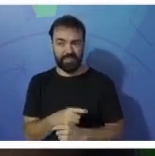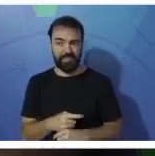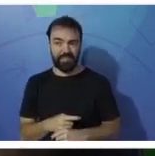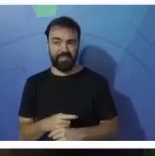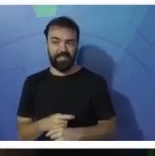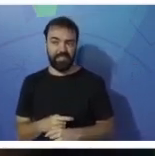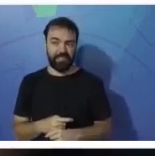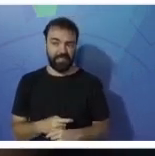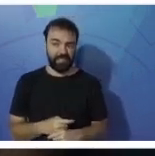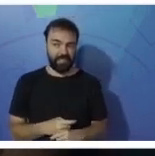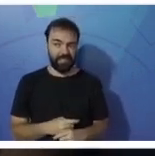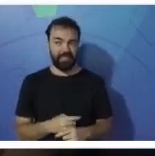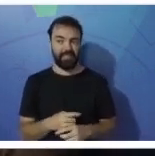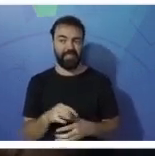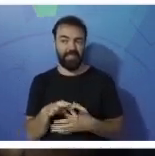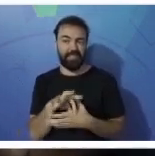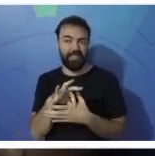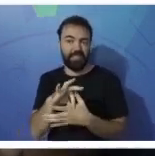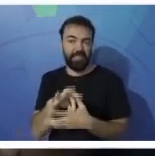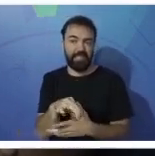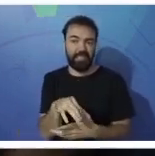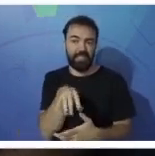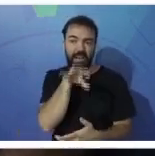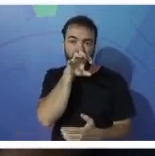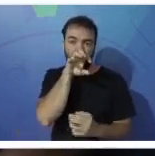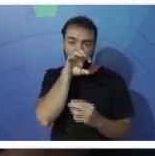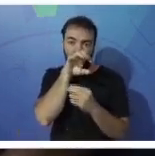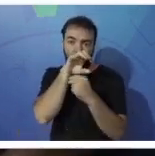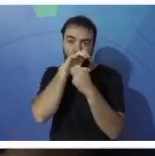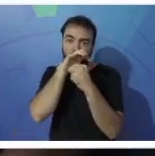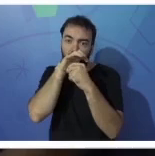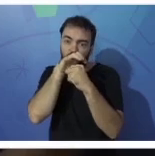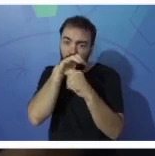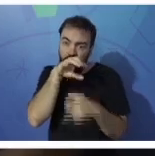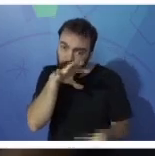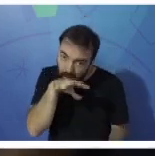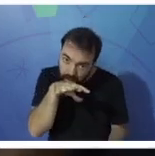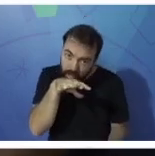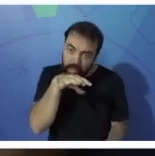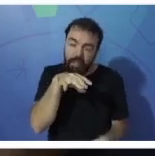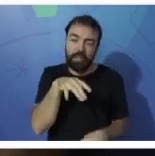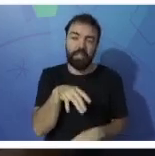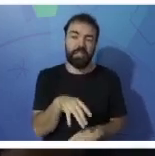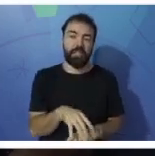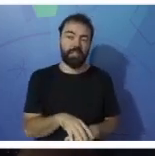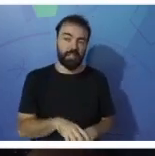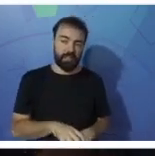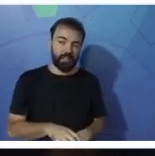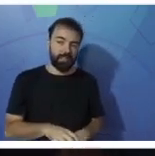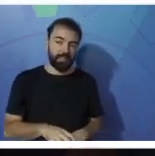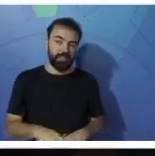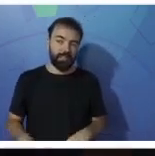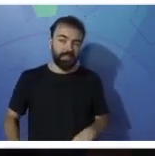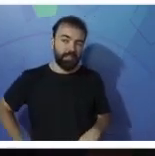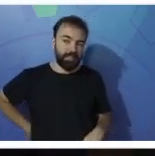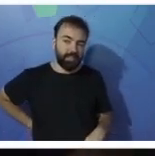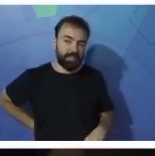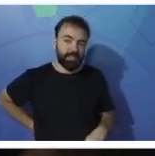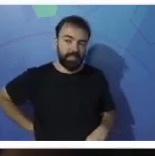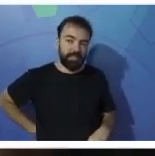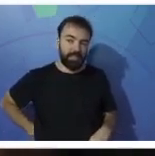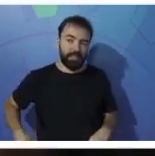era outra. Nisso dele abocanhar, crianças, o que que aconteceu? Você deve estar imaginando. A carne que estava na sua